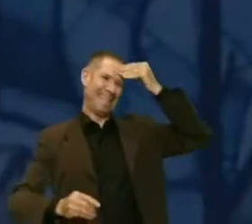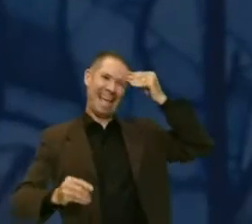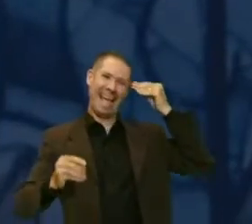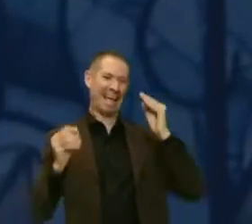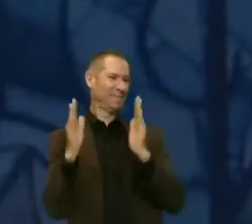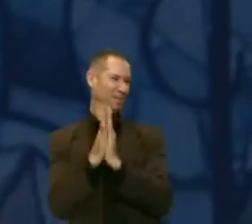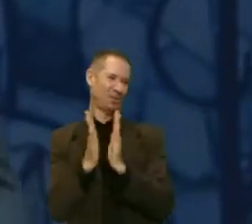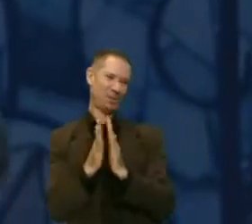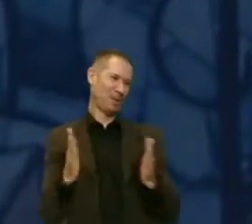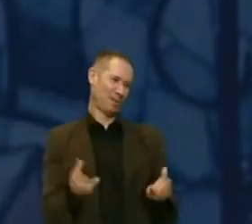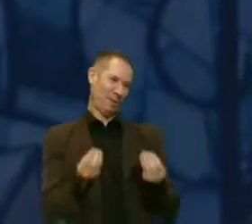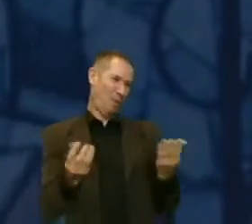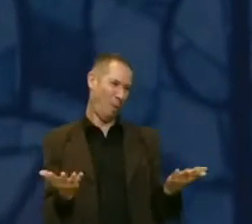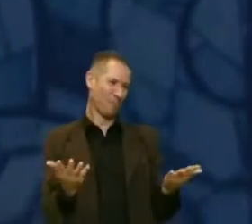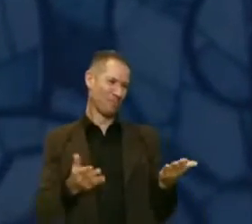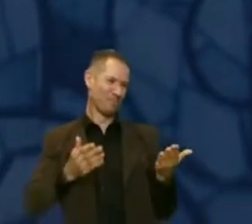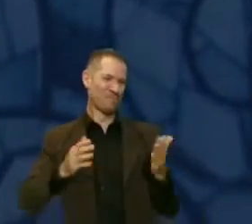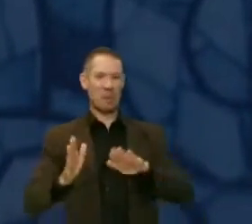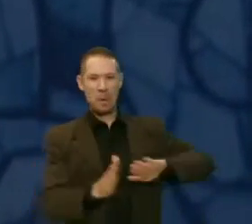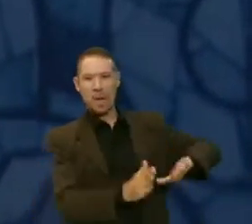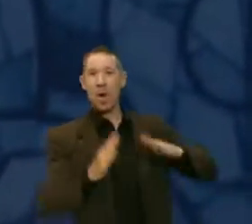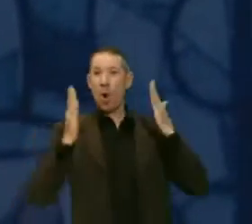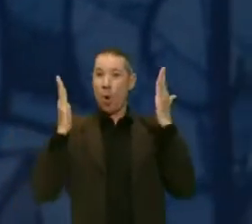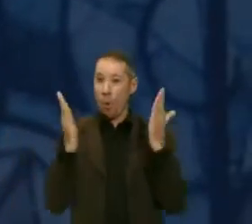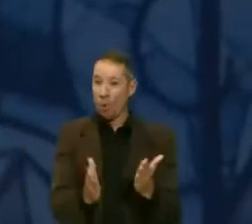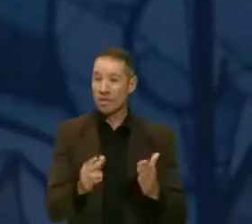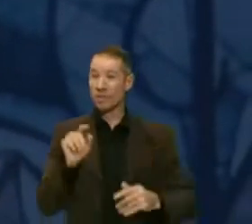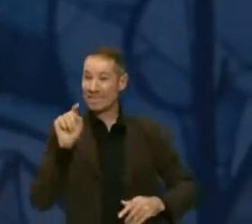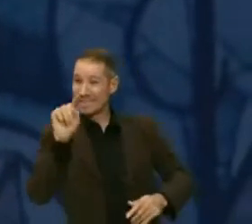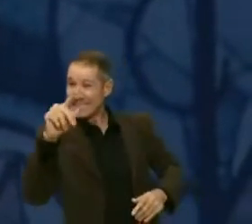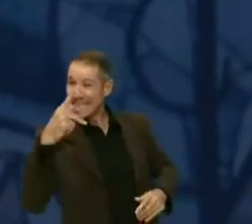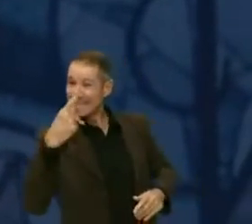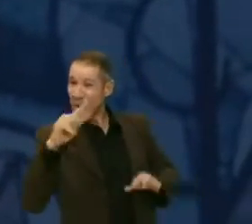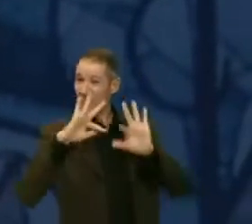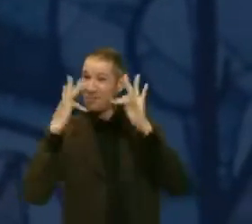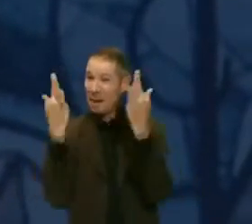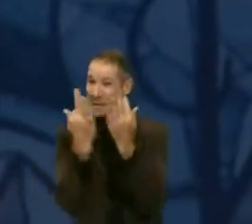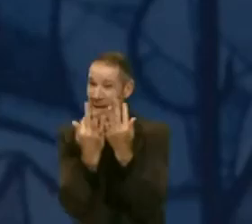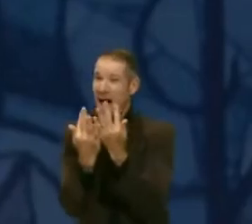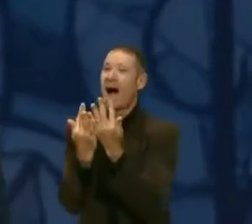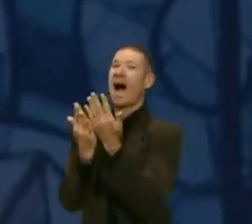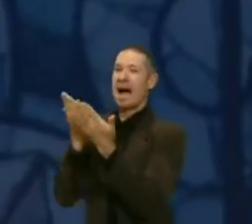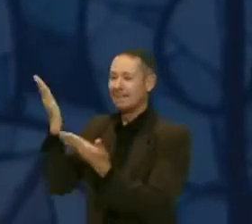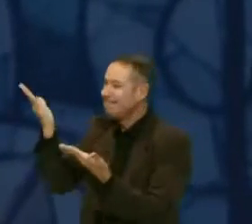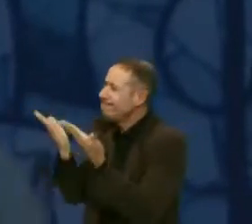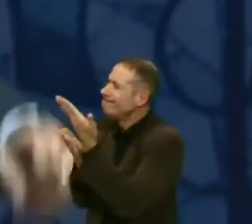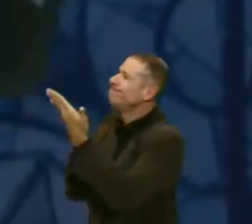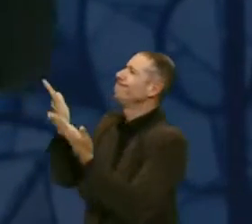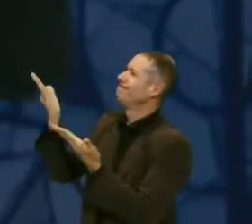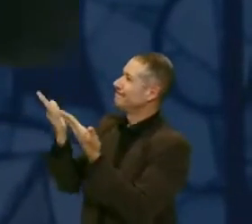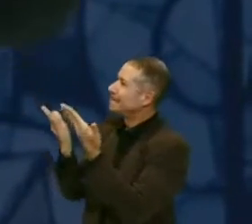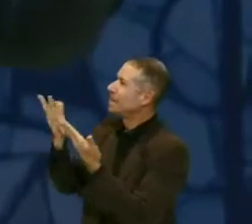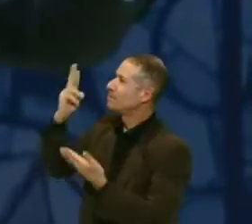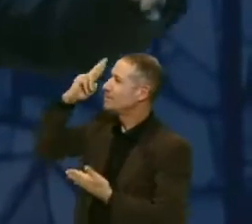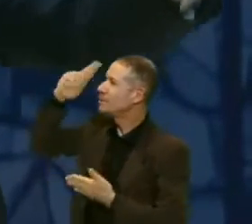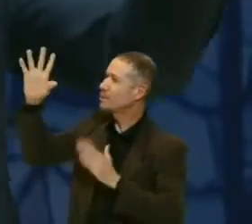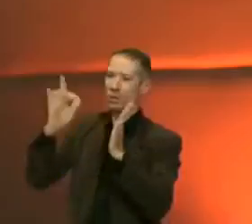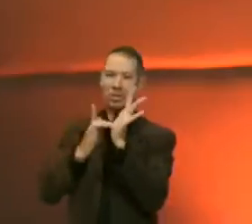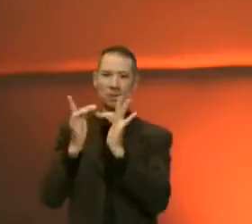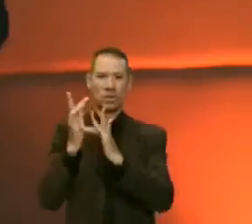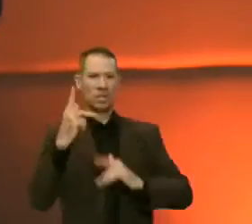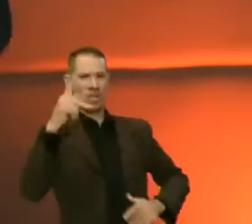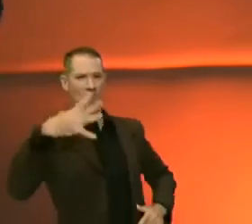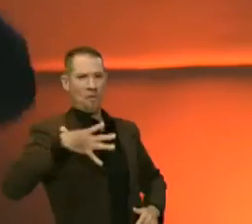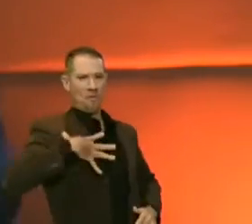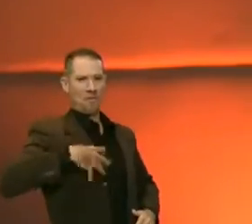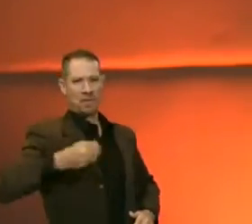orar. Hoje eu vim dizer: você e tua casa servirão ao Senhor Jesus. Os teus filhos serão